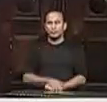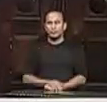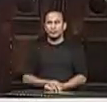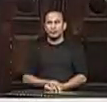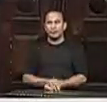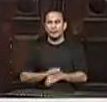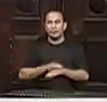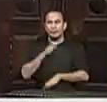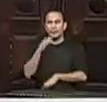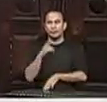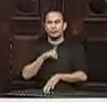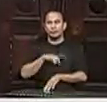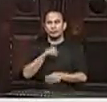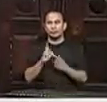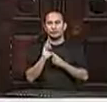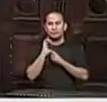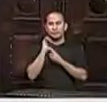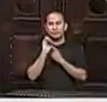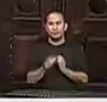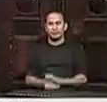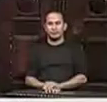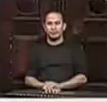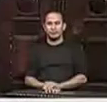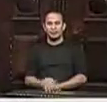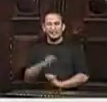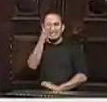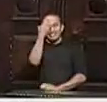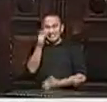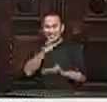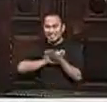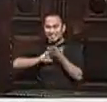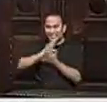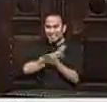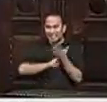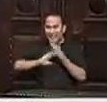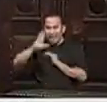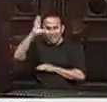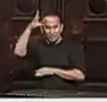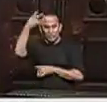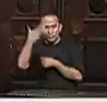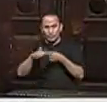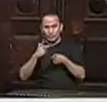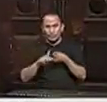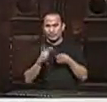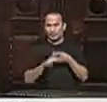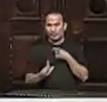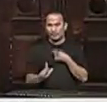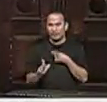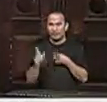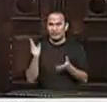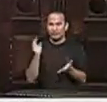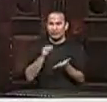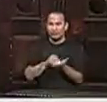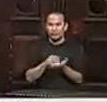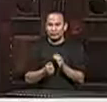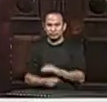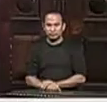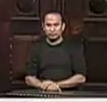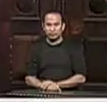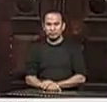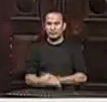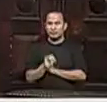é maior endividamento, enfim, sem que nada disso resolva o problema da incapacidade de aumentar a